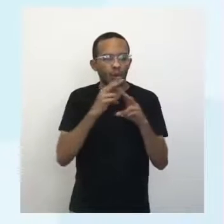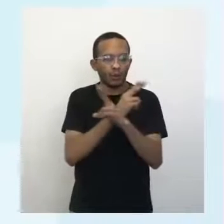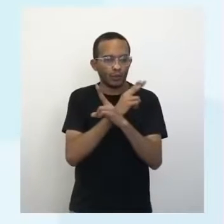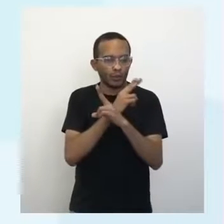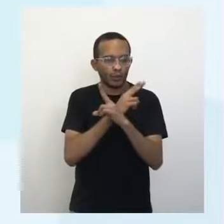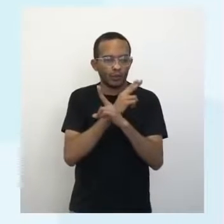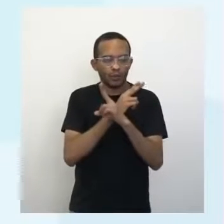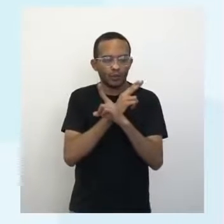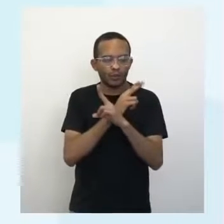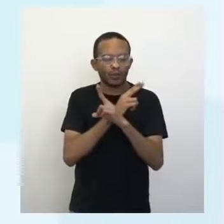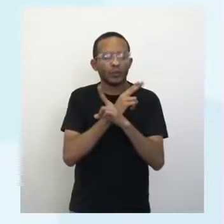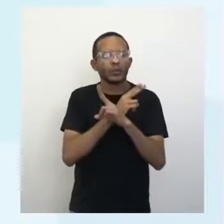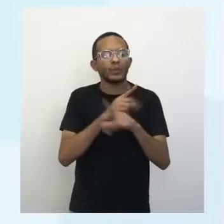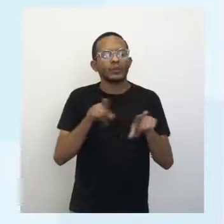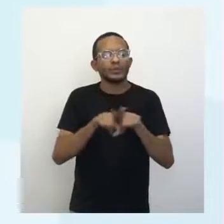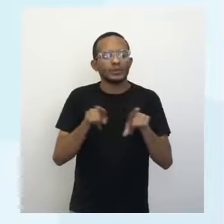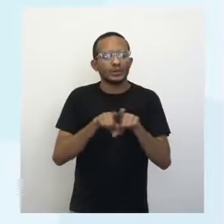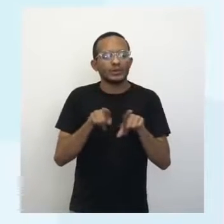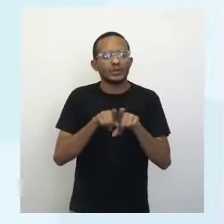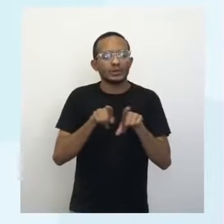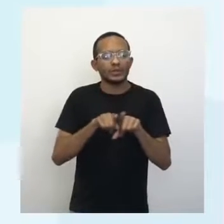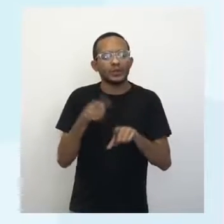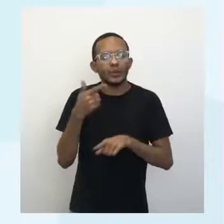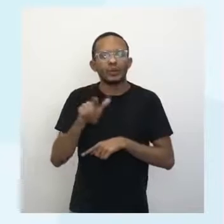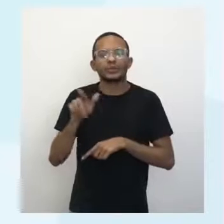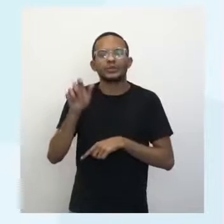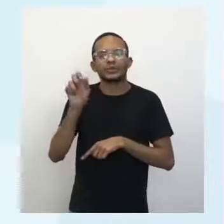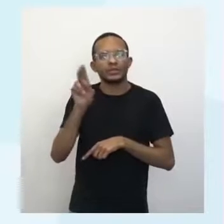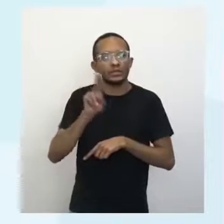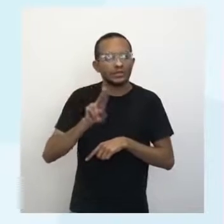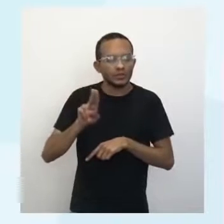vermelhinho e o azulzinho.